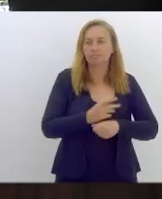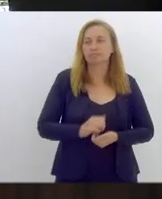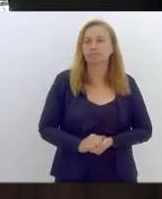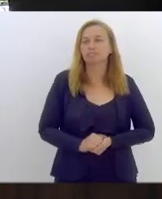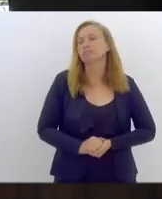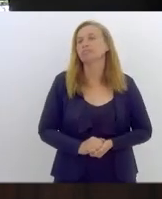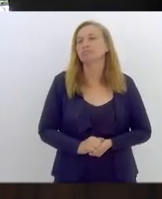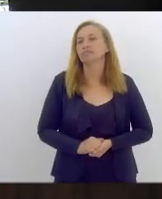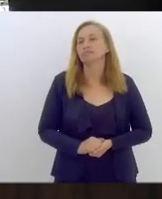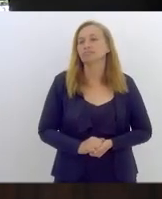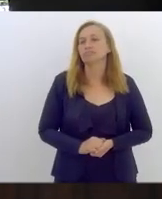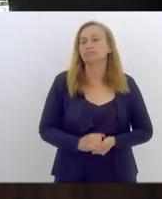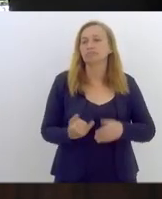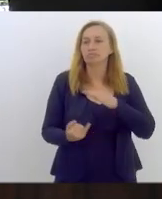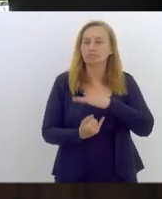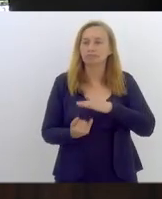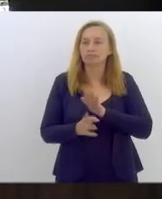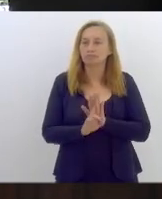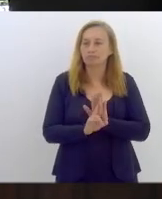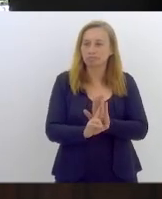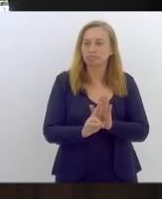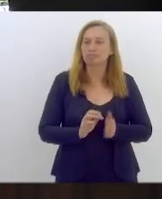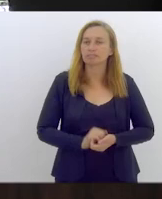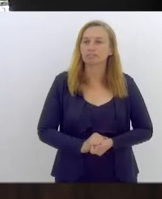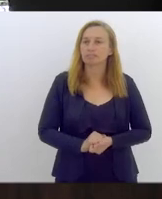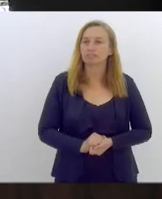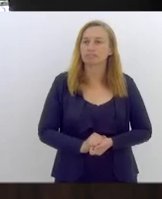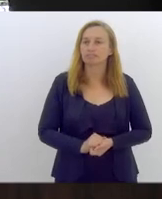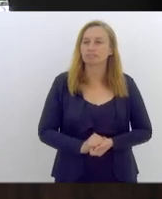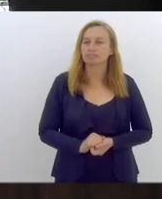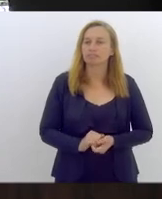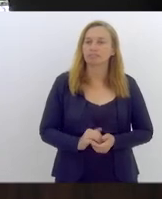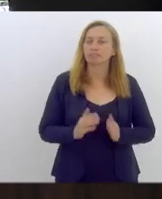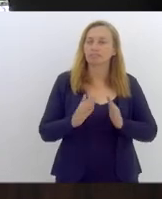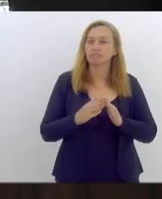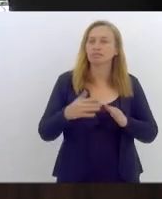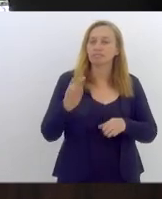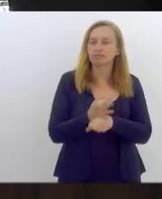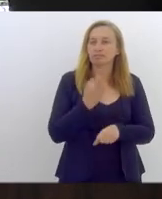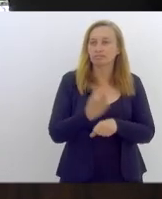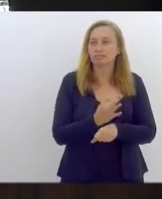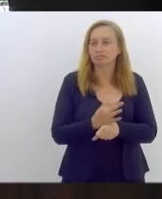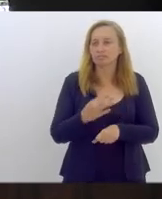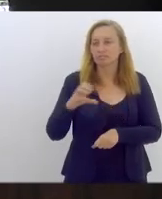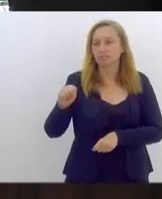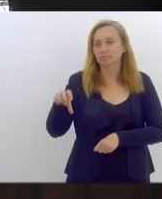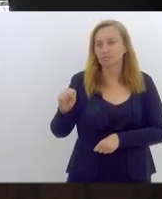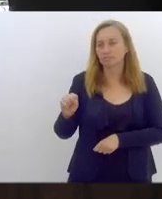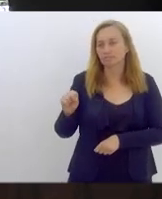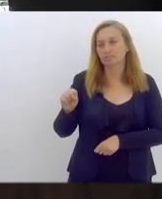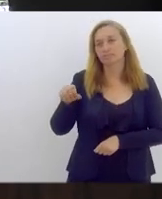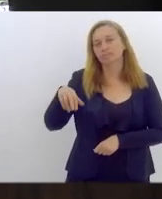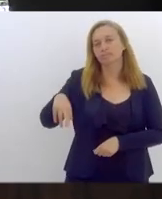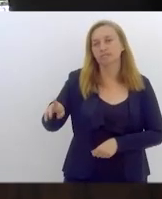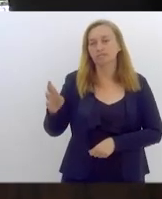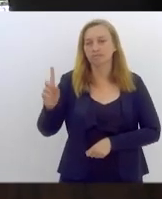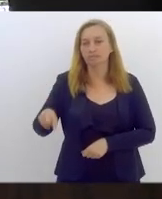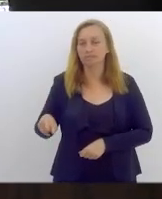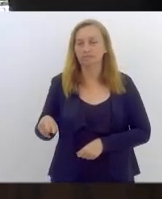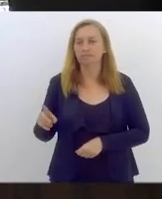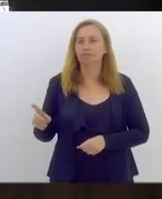as seguintes entidades e seus representantes. A Casa Resistência Lésbica da Maré, representada pela Dayana